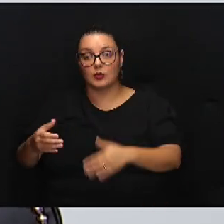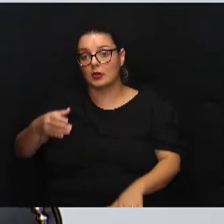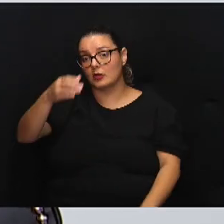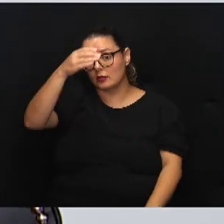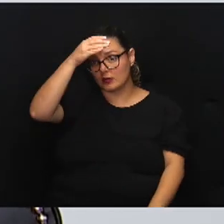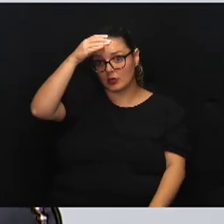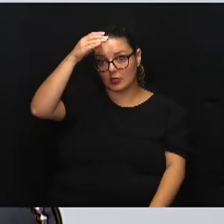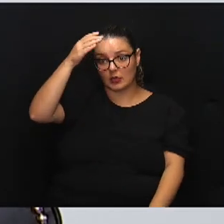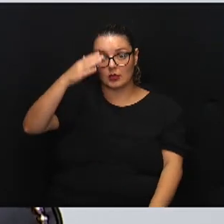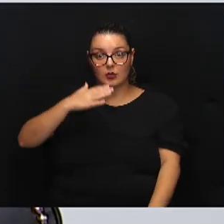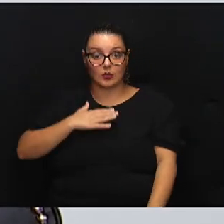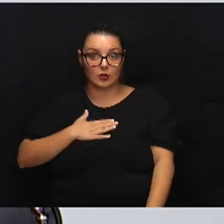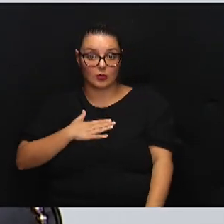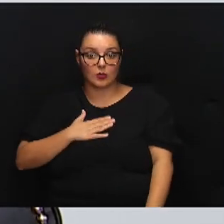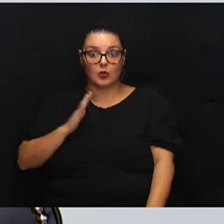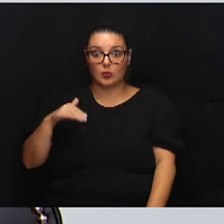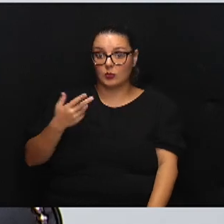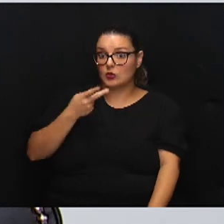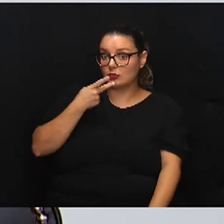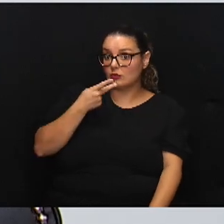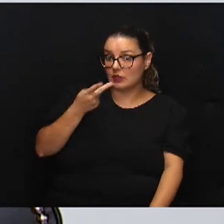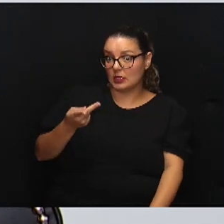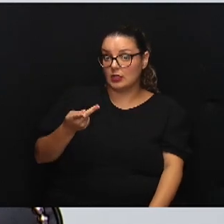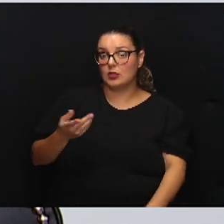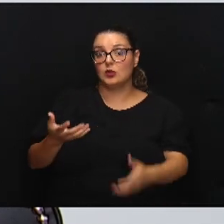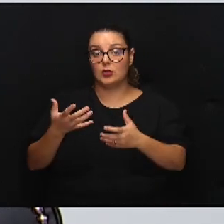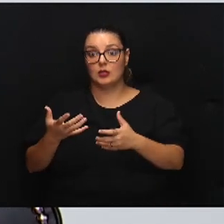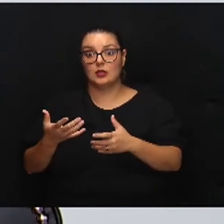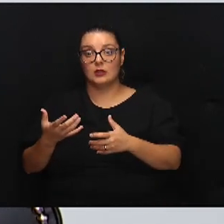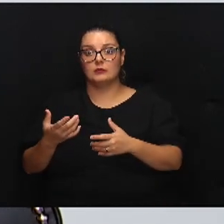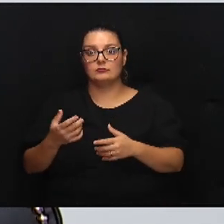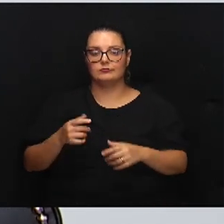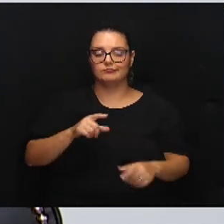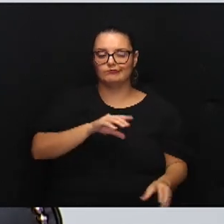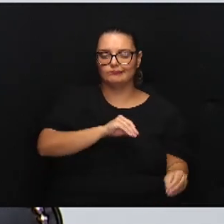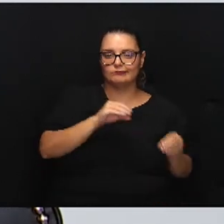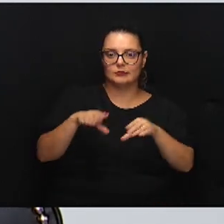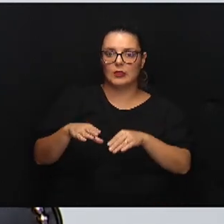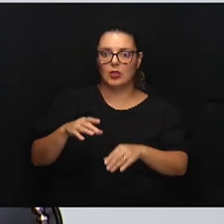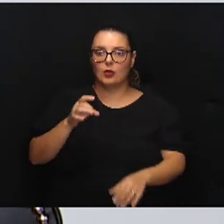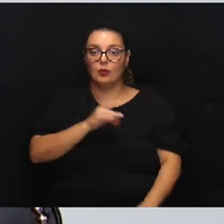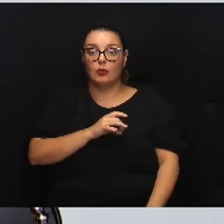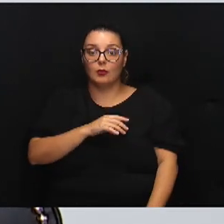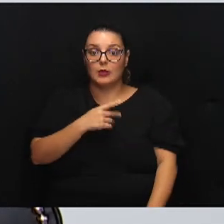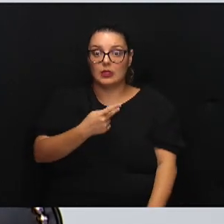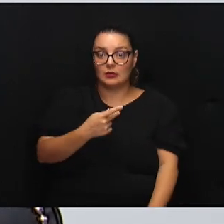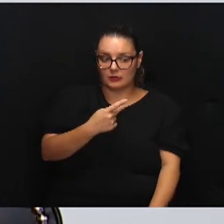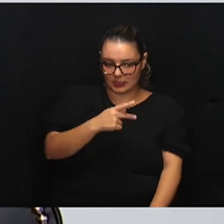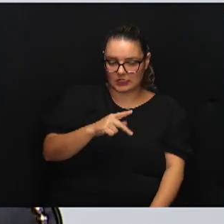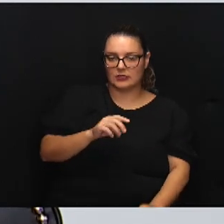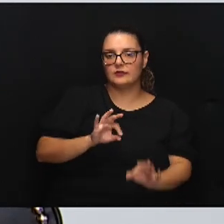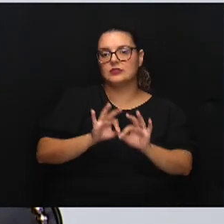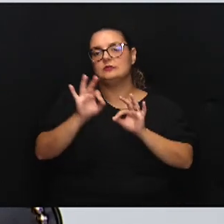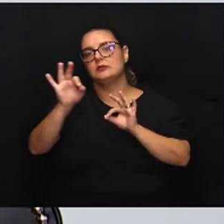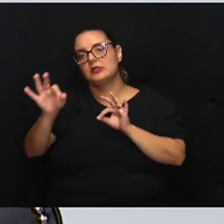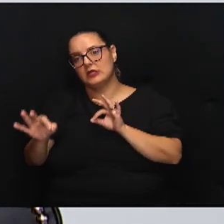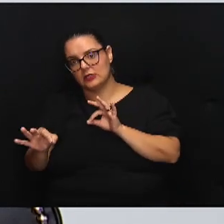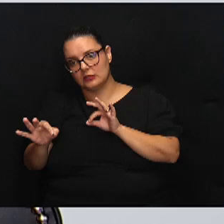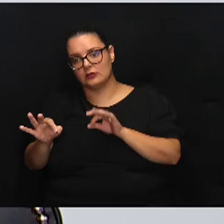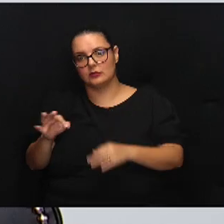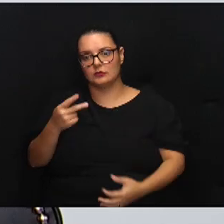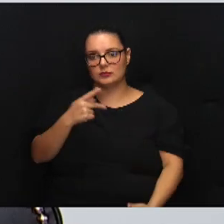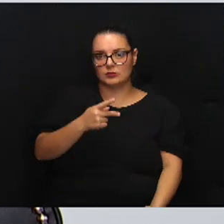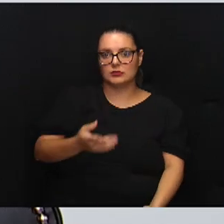clientes, né? Quando eu comecei a falar que eu queria sair de lá para algumas clientes, o medo delas era que eu fosse para longe, né,